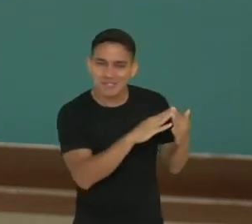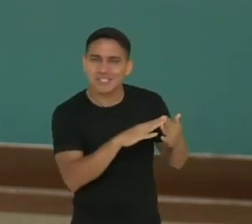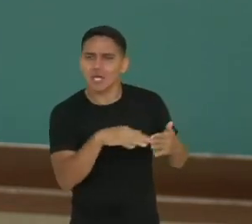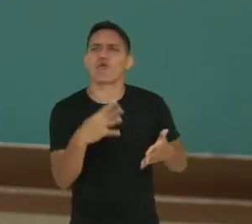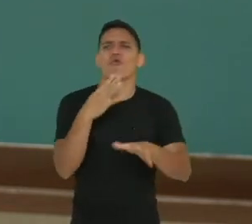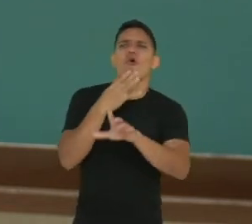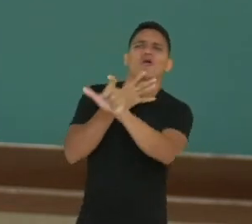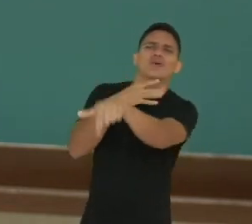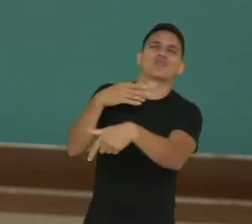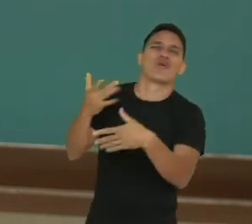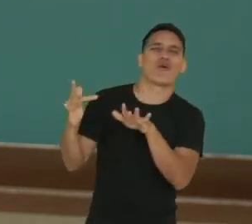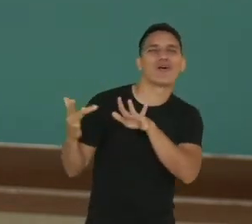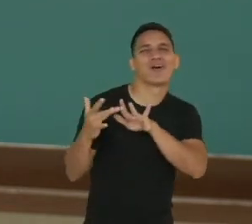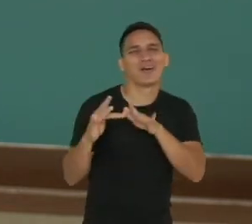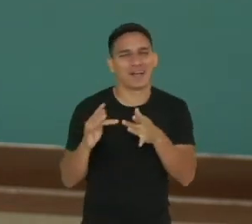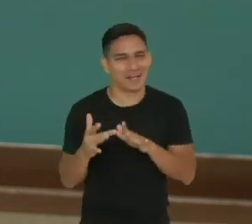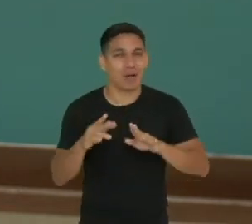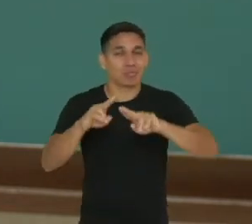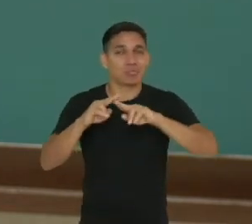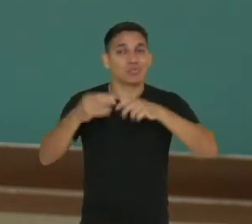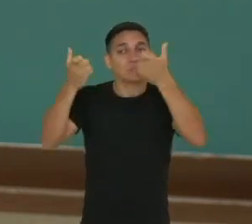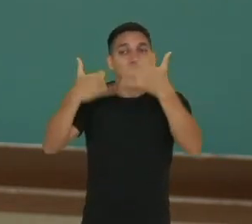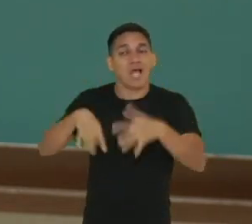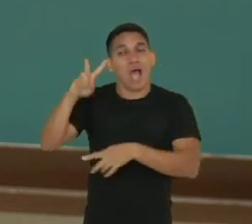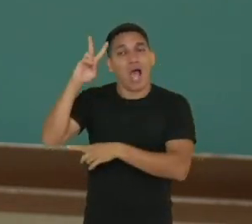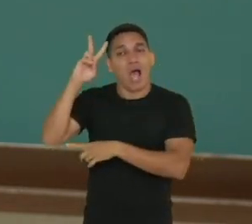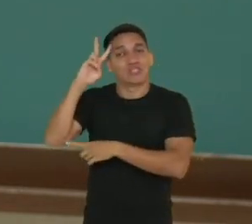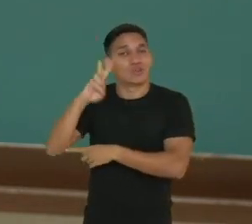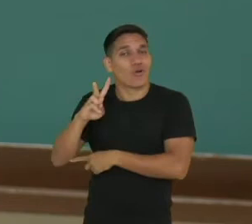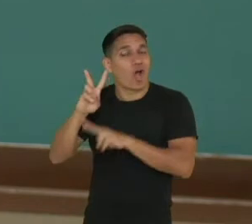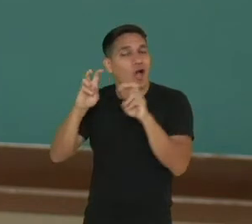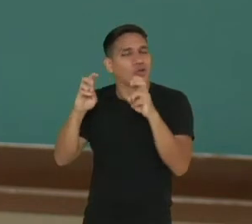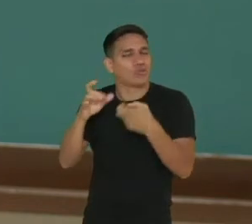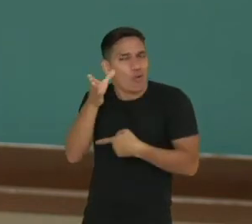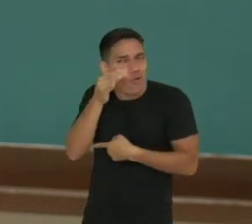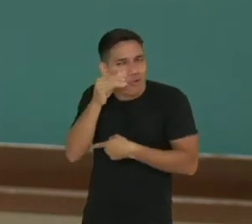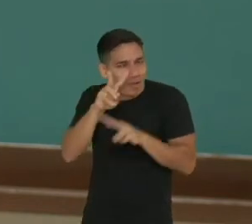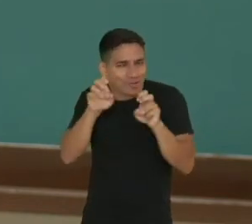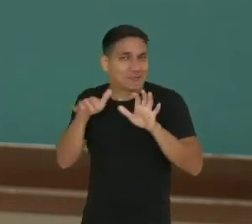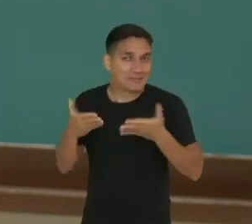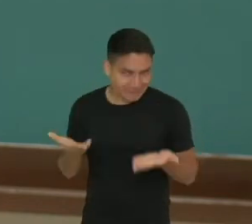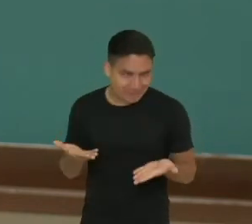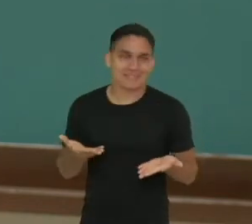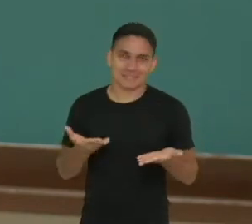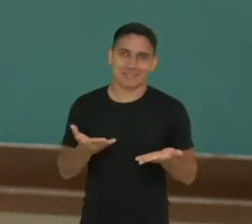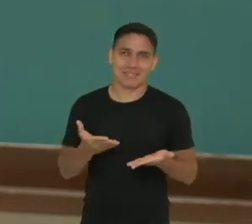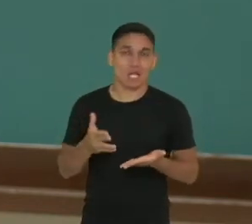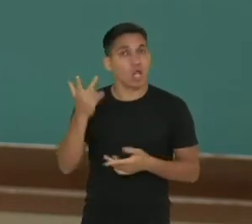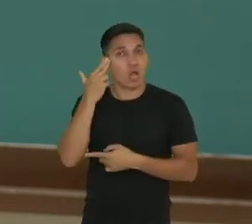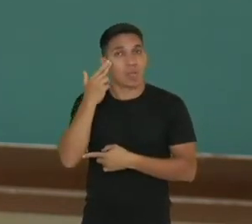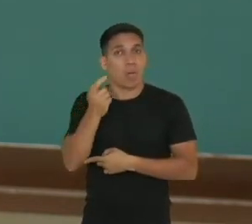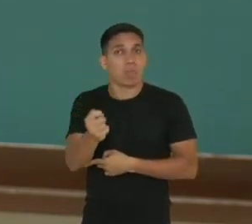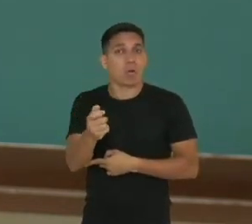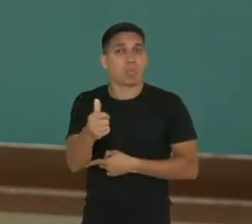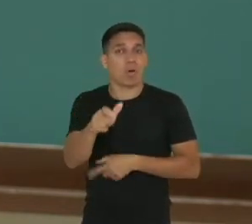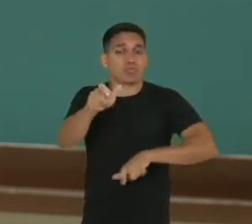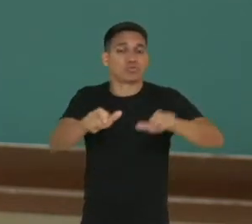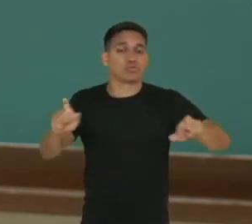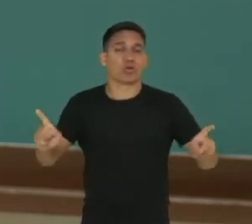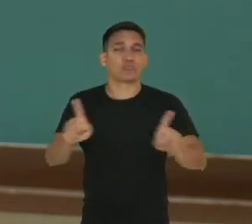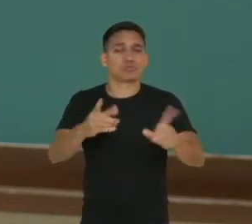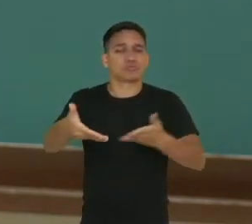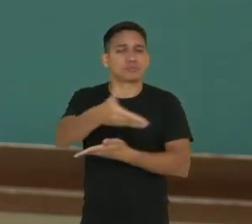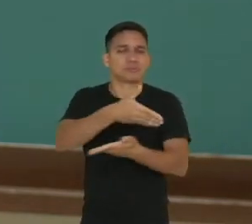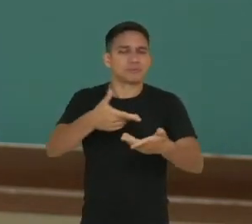conhecido meu, Então contar fatos curiosos sobre isso, tá bom? Geralmente poucos personagens e assim por